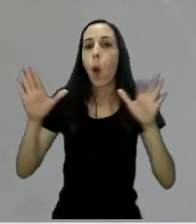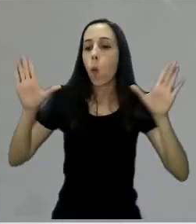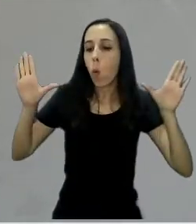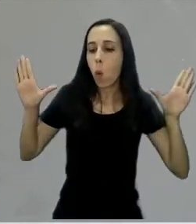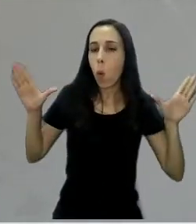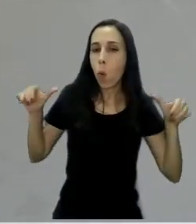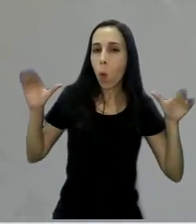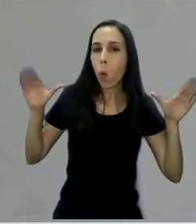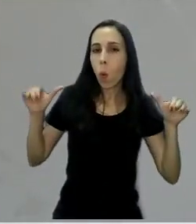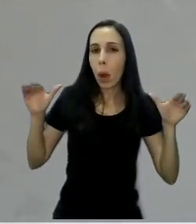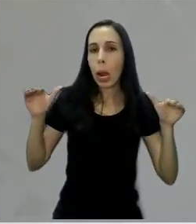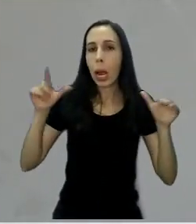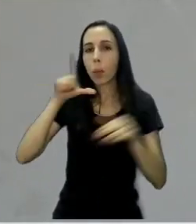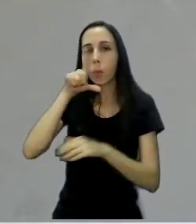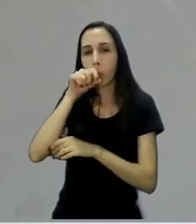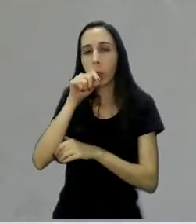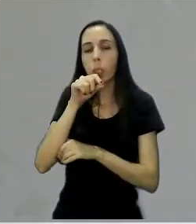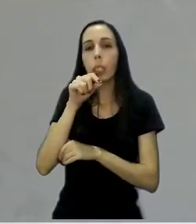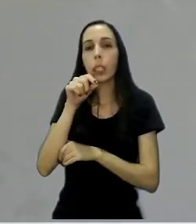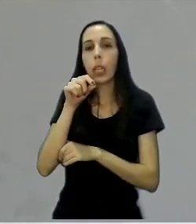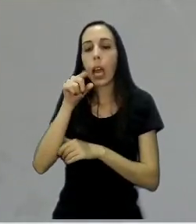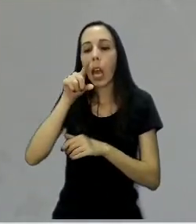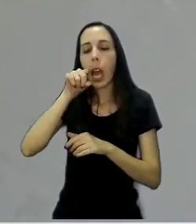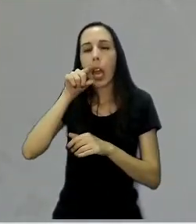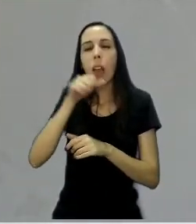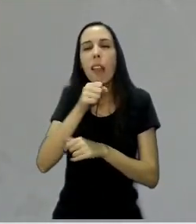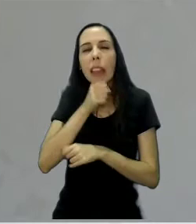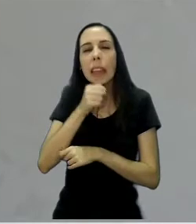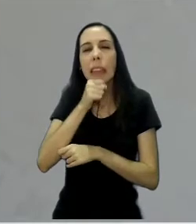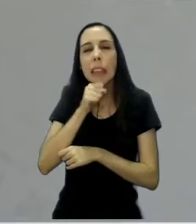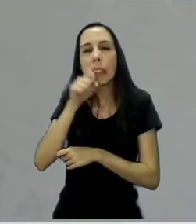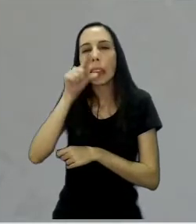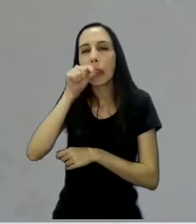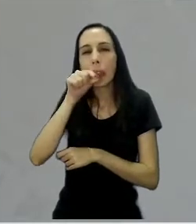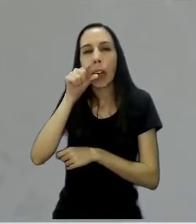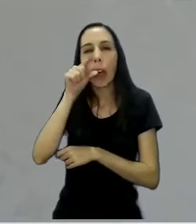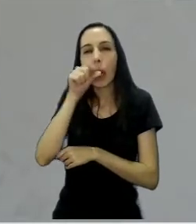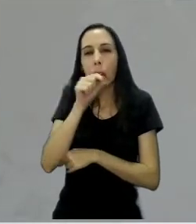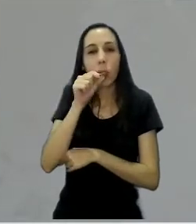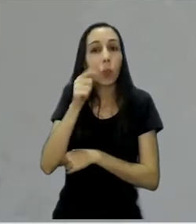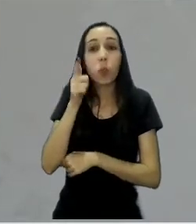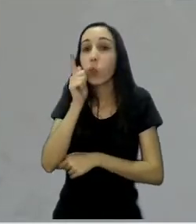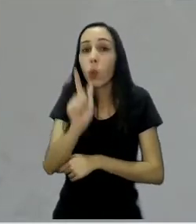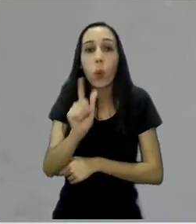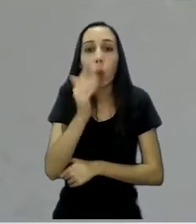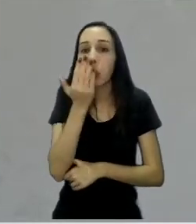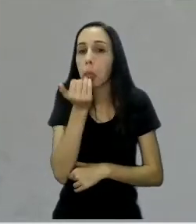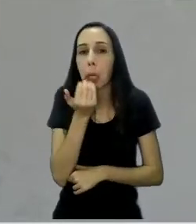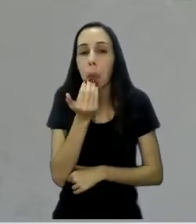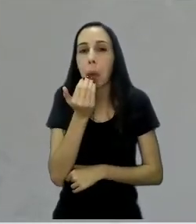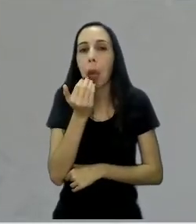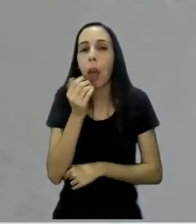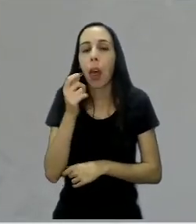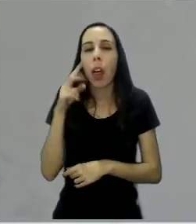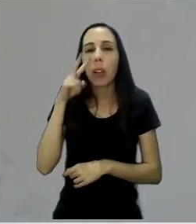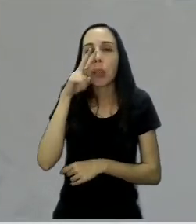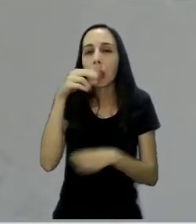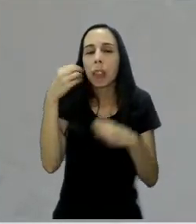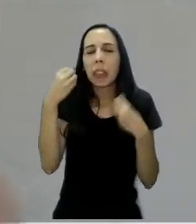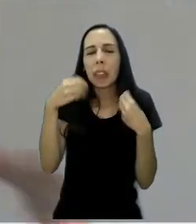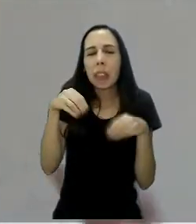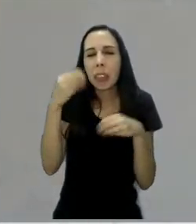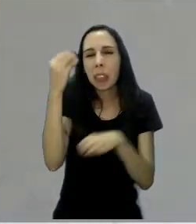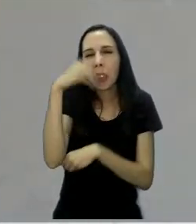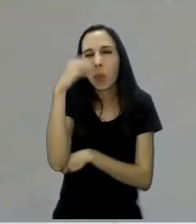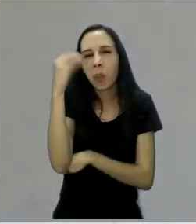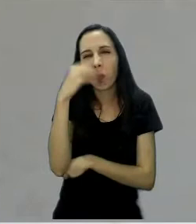Assim como a águia faz. Uma águia, quando ela está velha, o bico dela está velho, ela não consegue mais se alimentar e